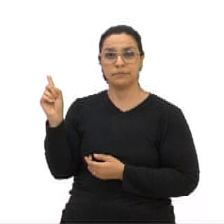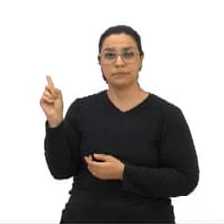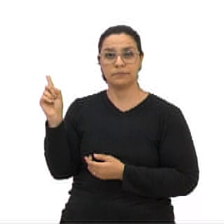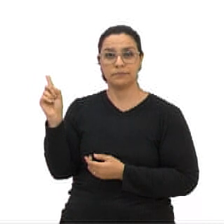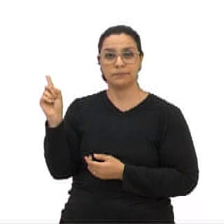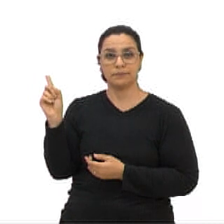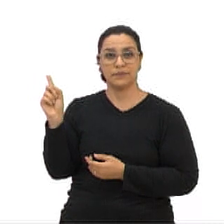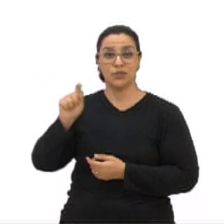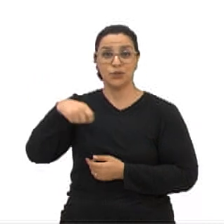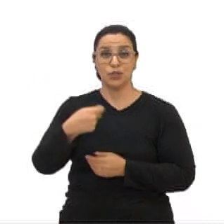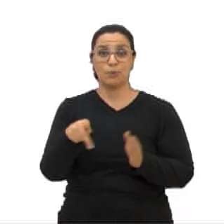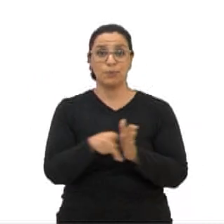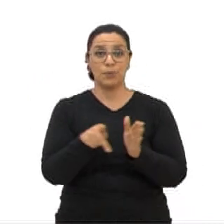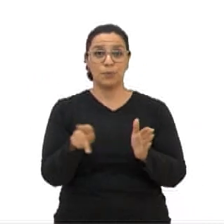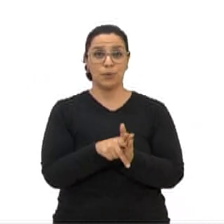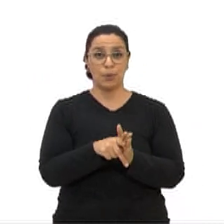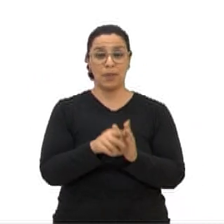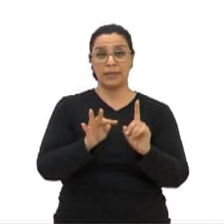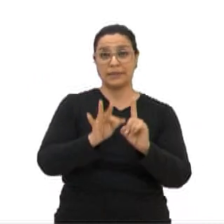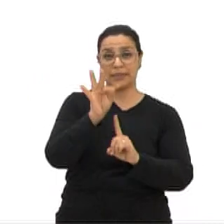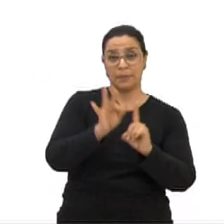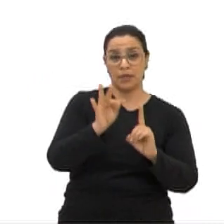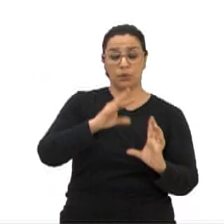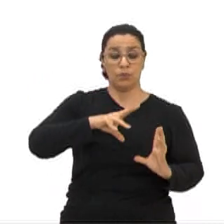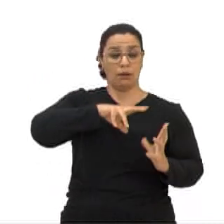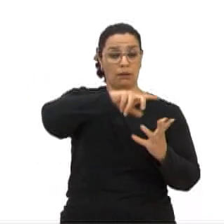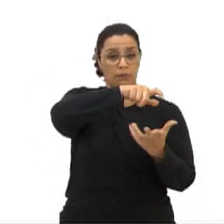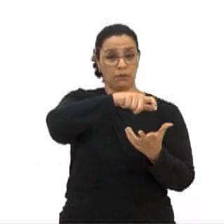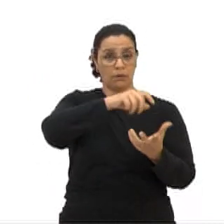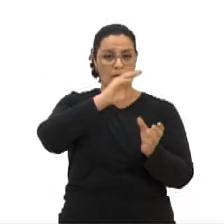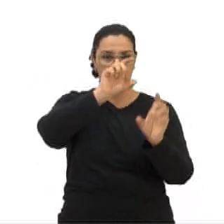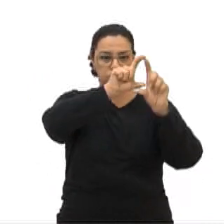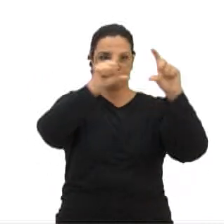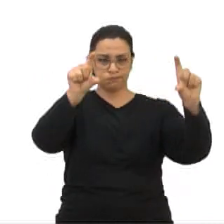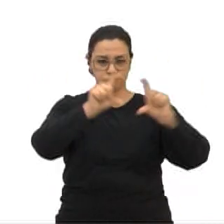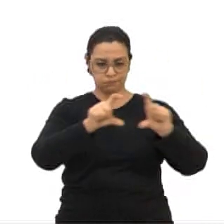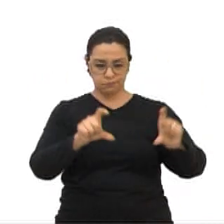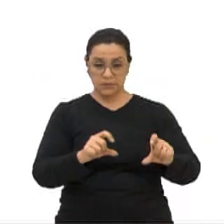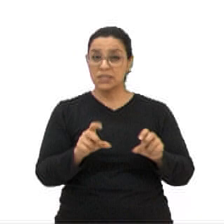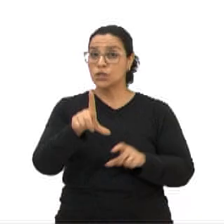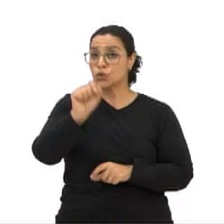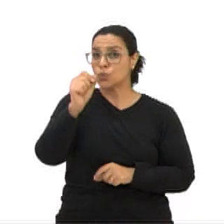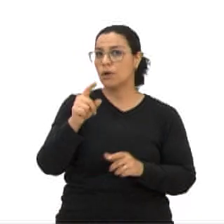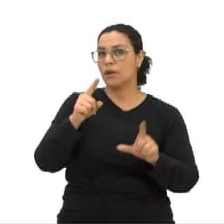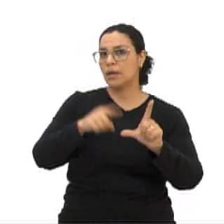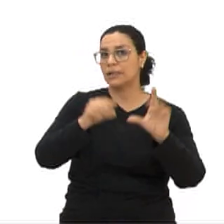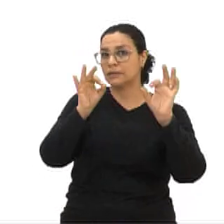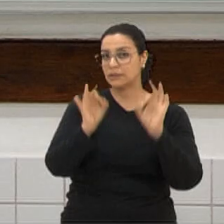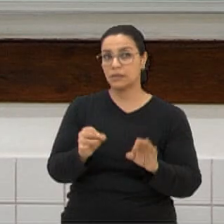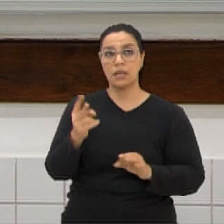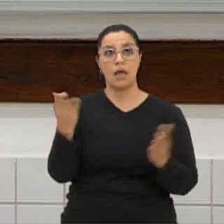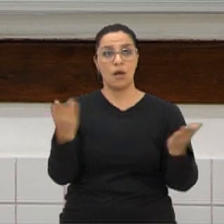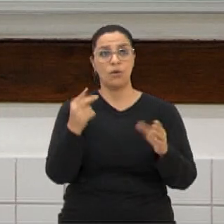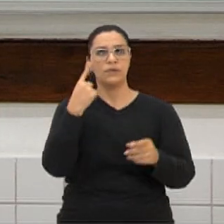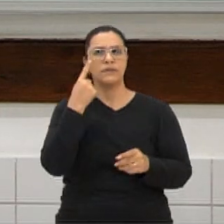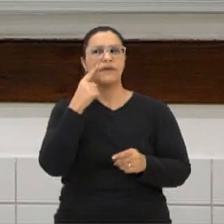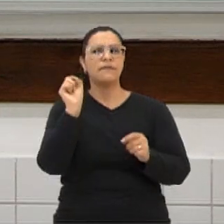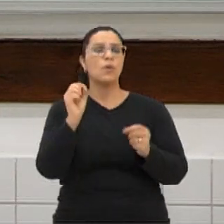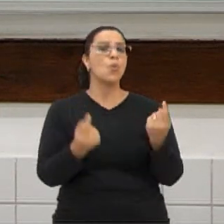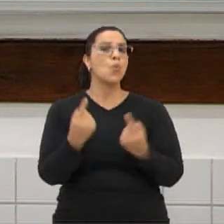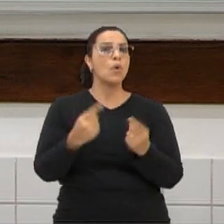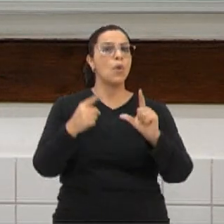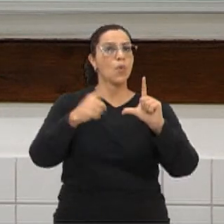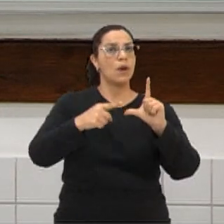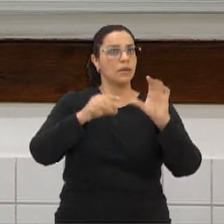você, ó. Sobre as zonas térmicas da Terra, indique a alternativa correta. Então agora você vai indicar